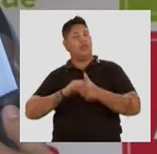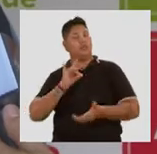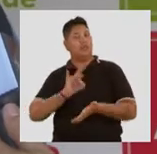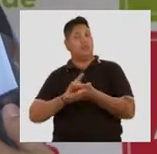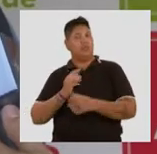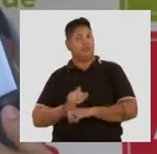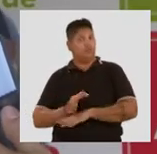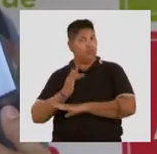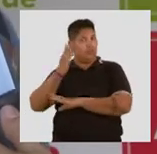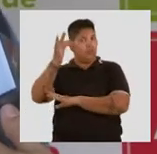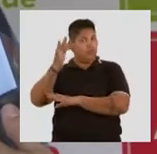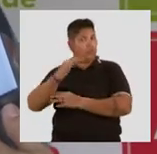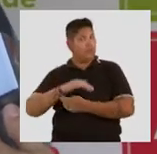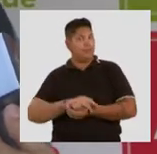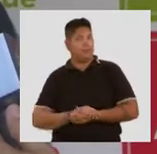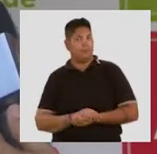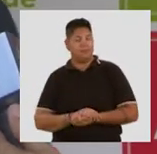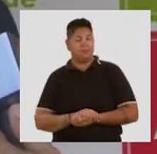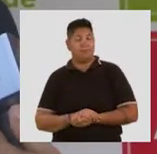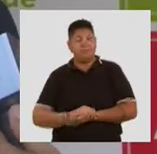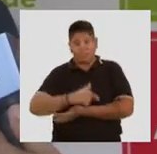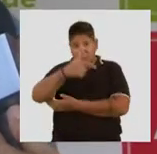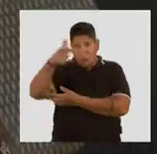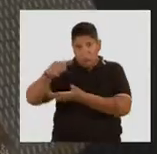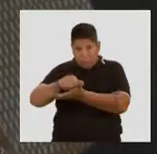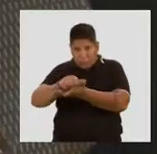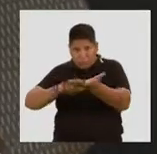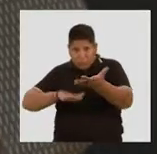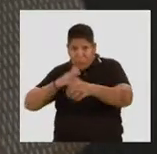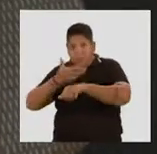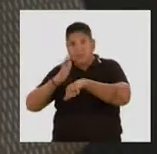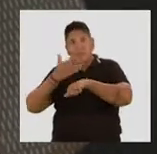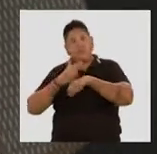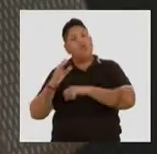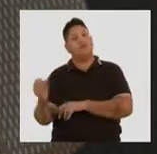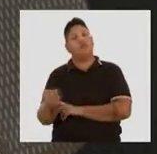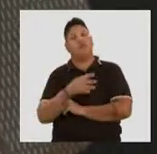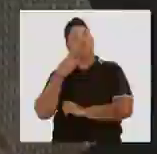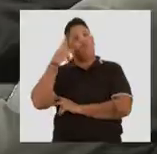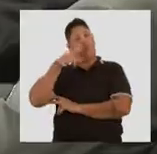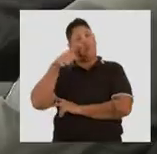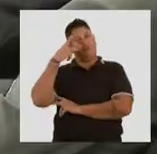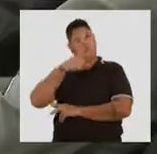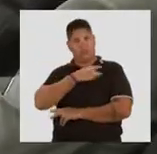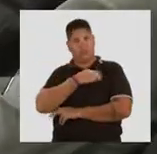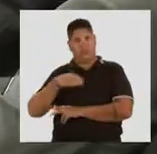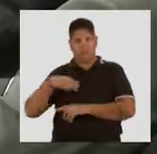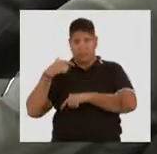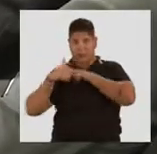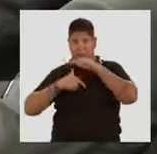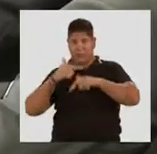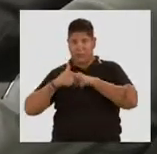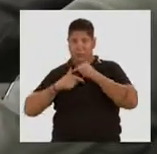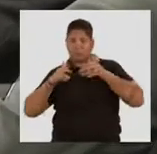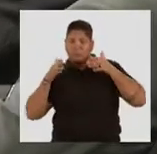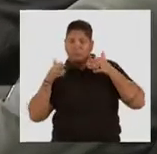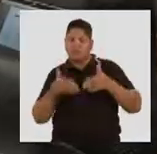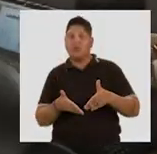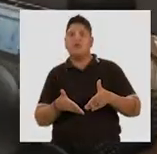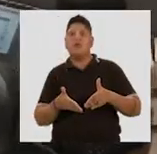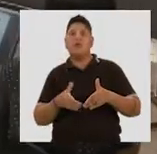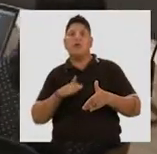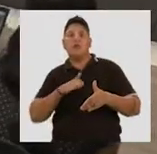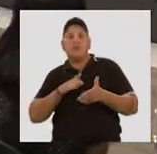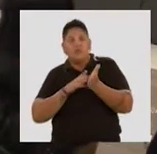tiver como os procuradores atuando cada um no seu processo. Em outras atividades práticas, os novos procuradores do Ministério Público do